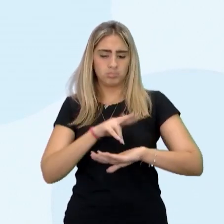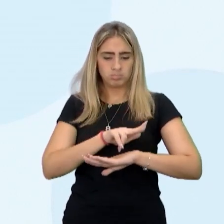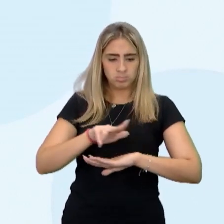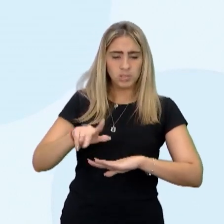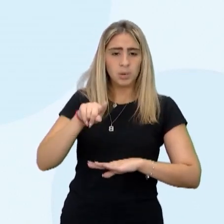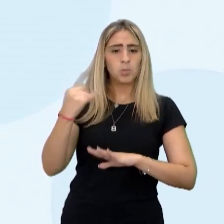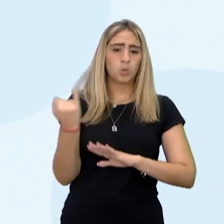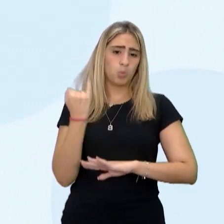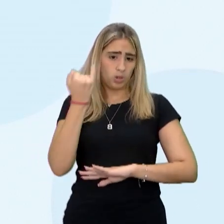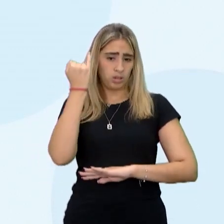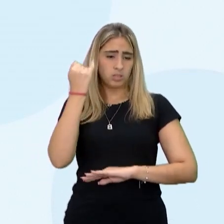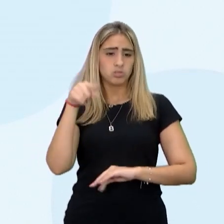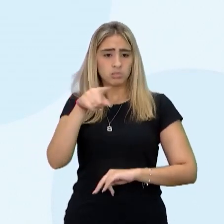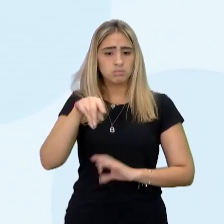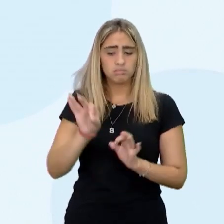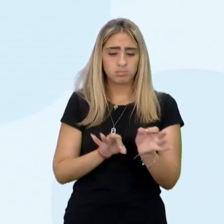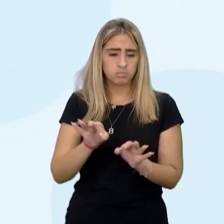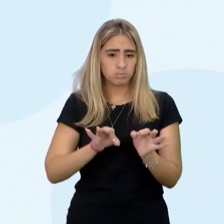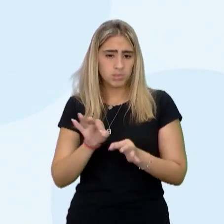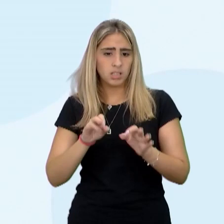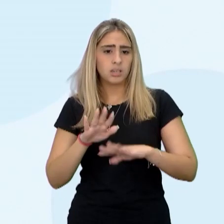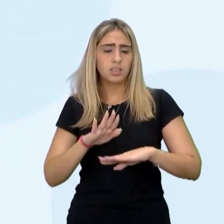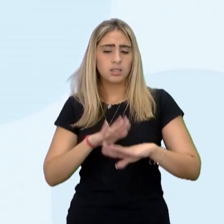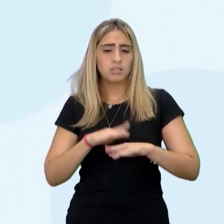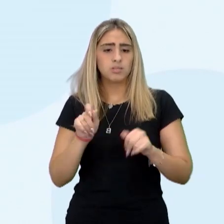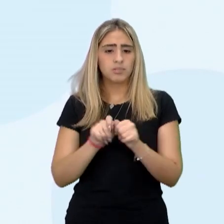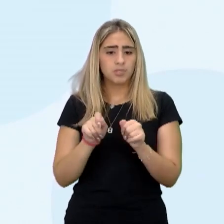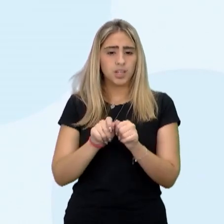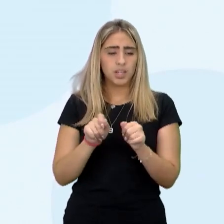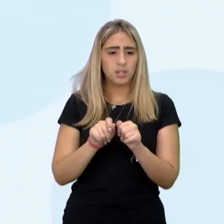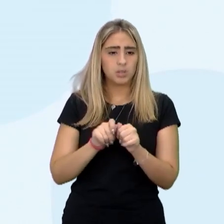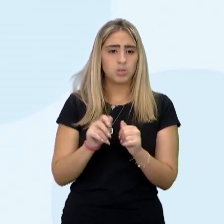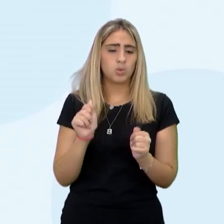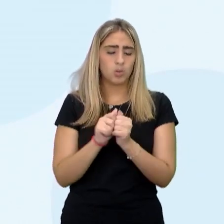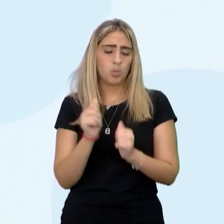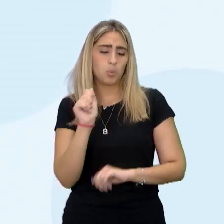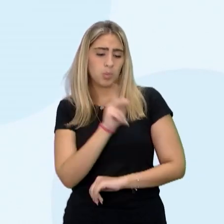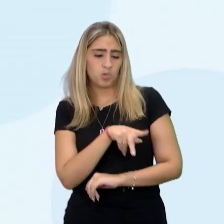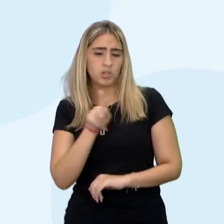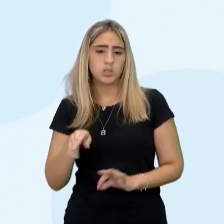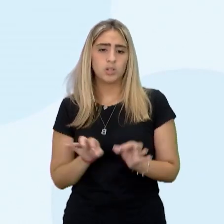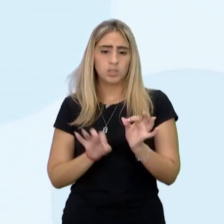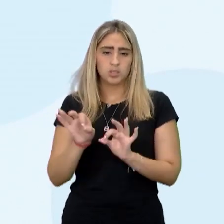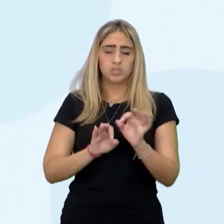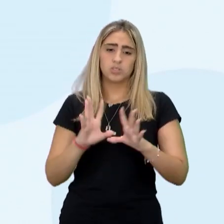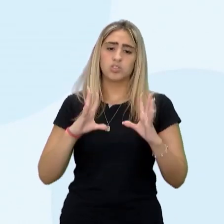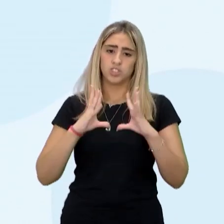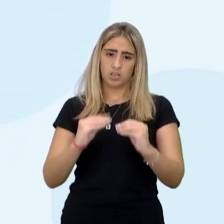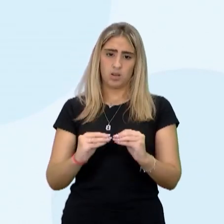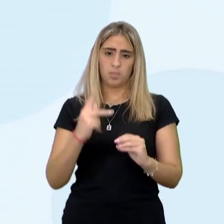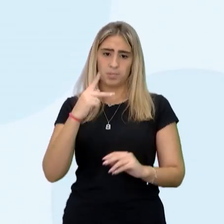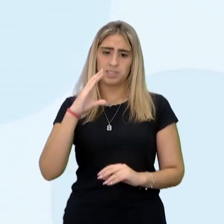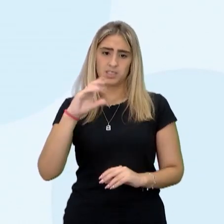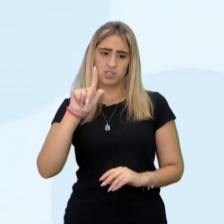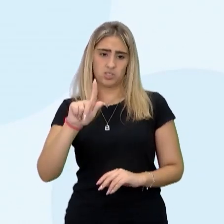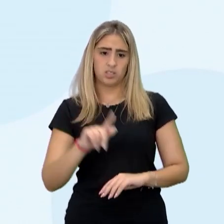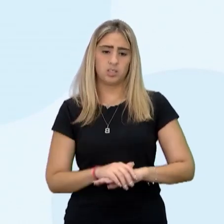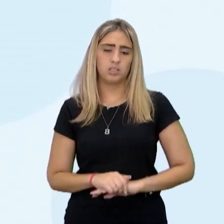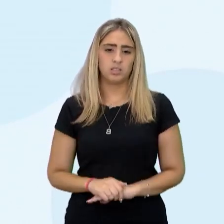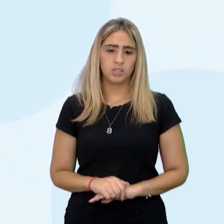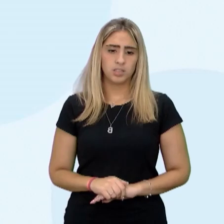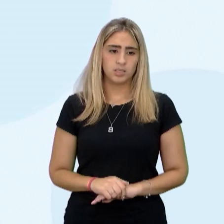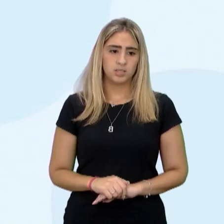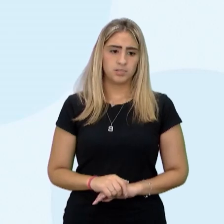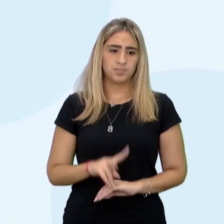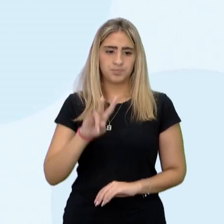muito importante que esse alinhamento também seja realizado com o professor coordenador geral, o PCG, certo? Então, o